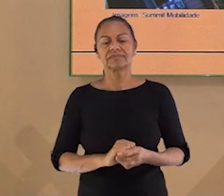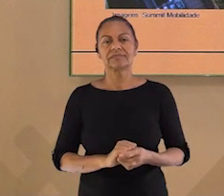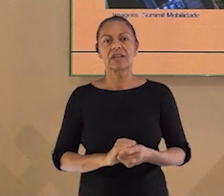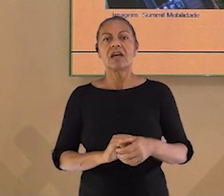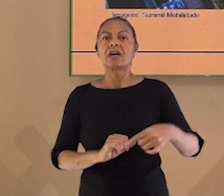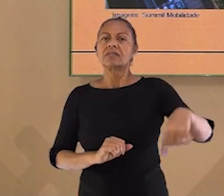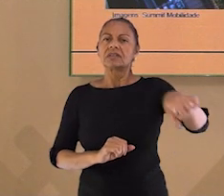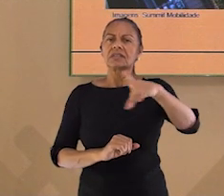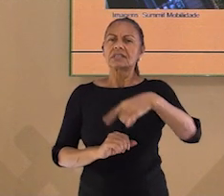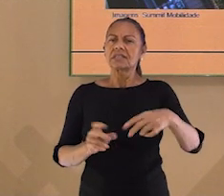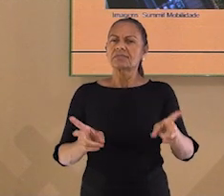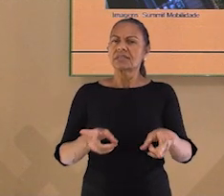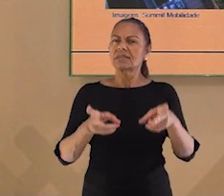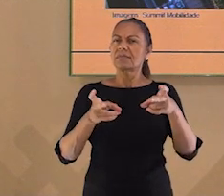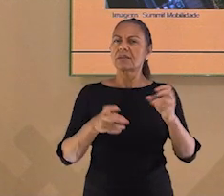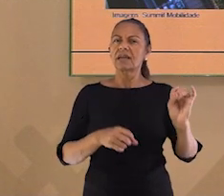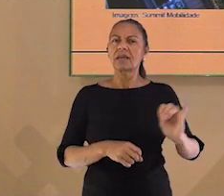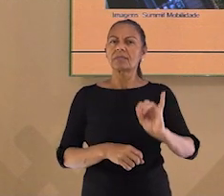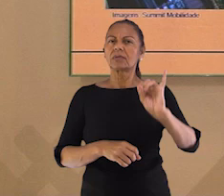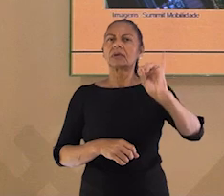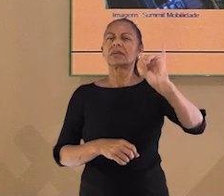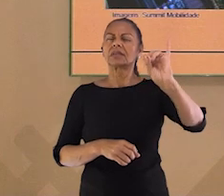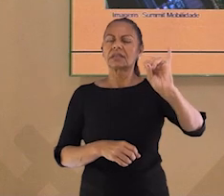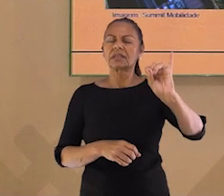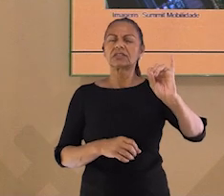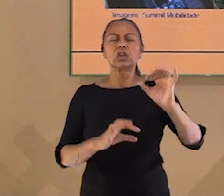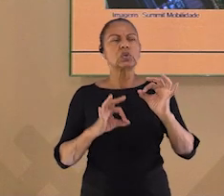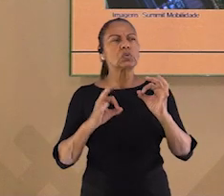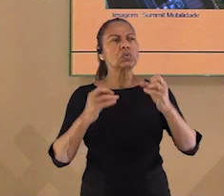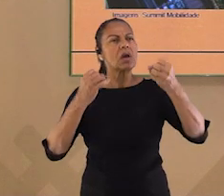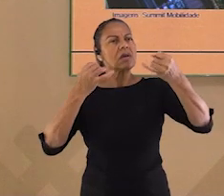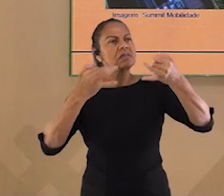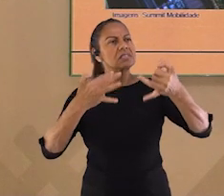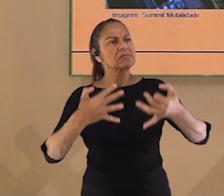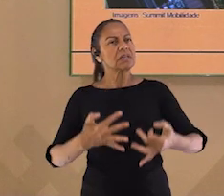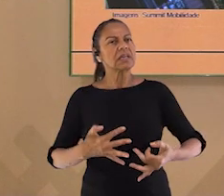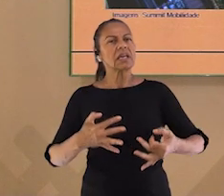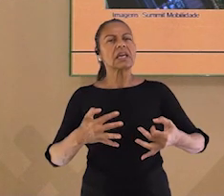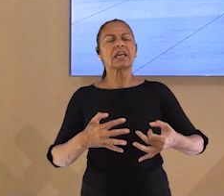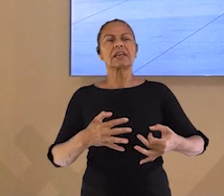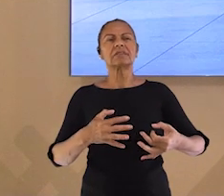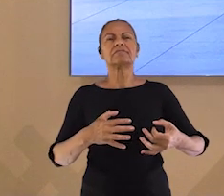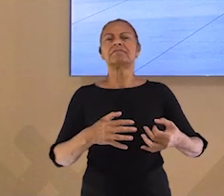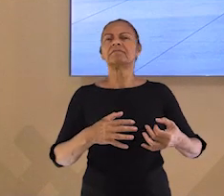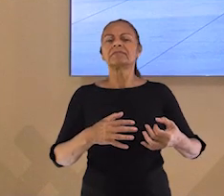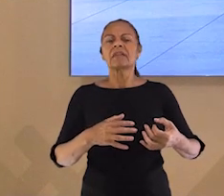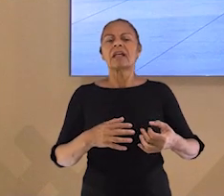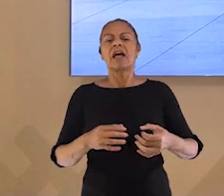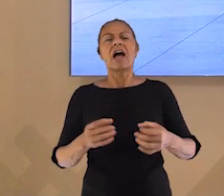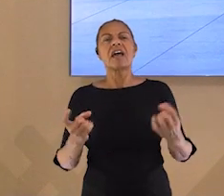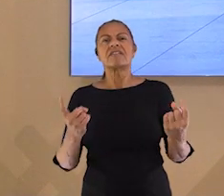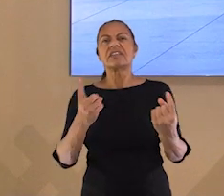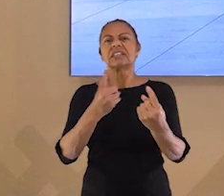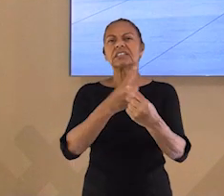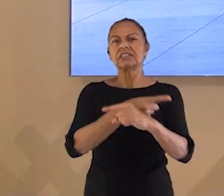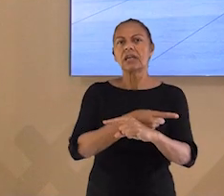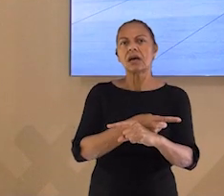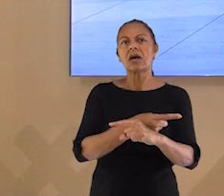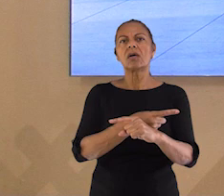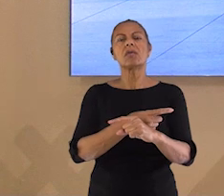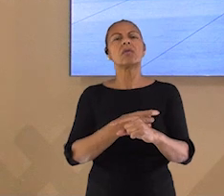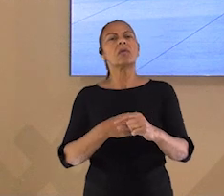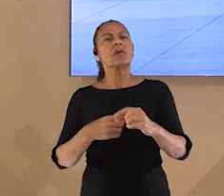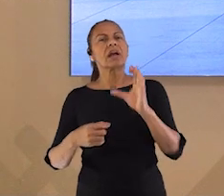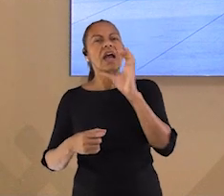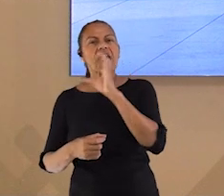extremamente importante para ajudar no controle das temperaturas. Conseguiram perceber a importância de